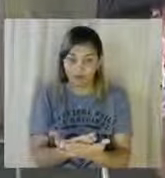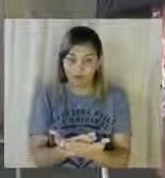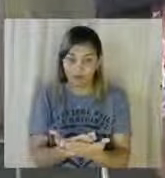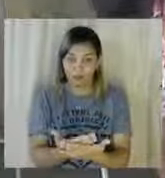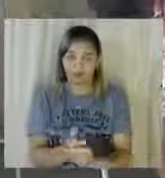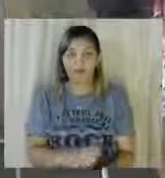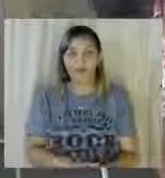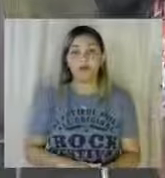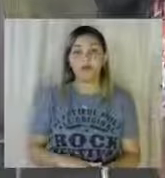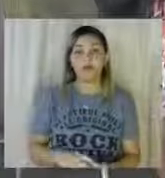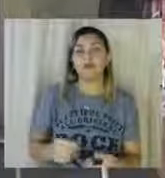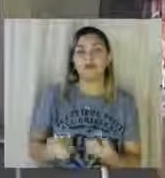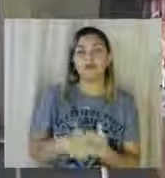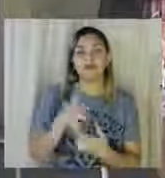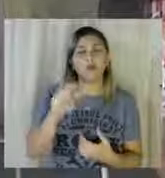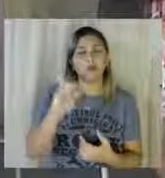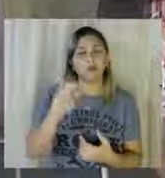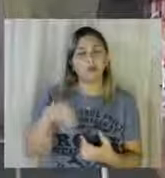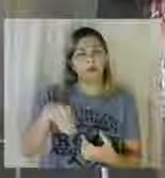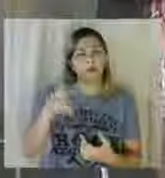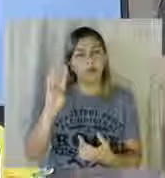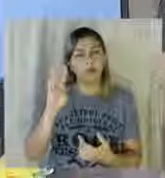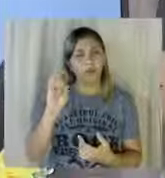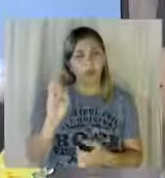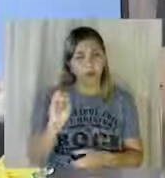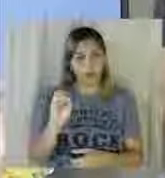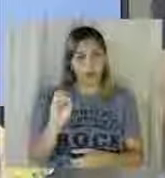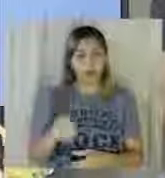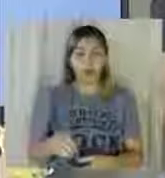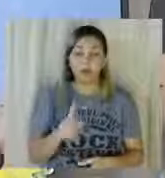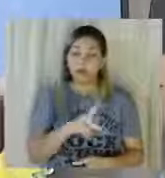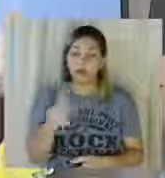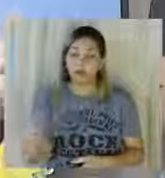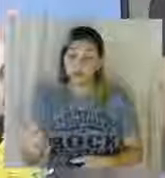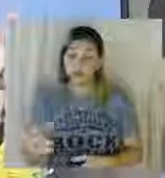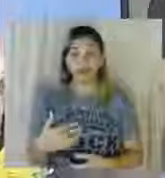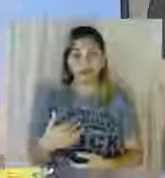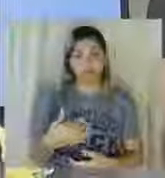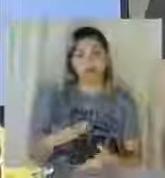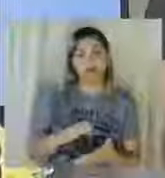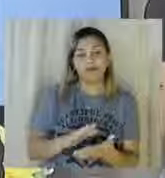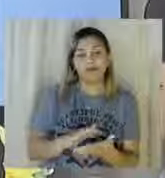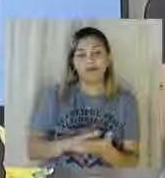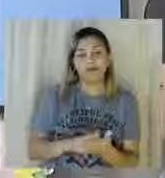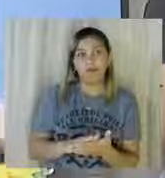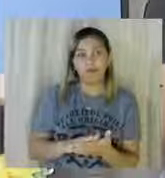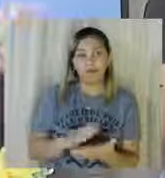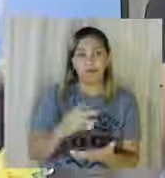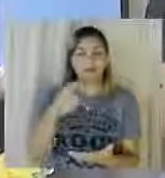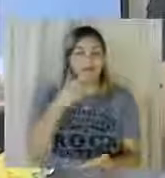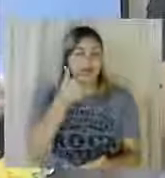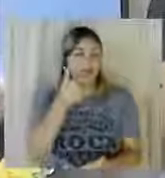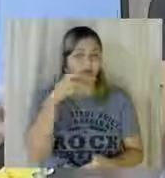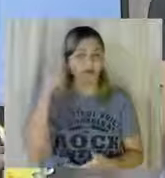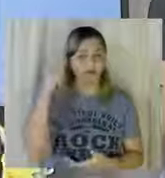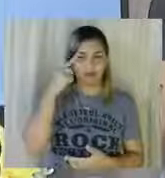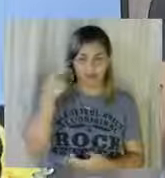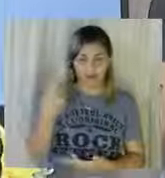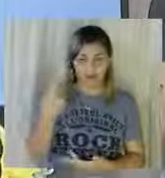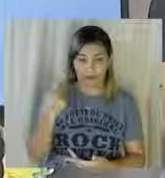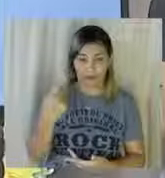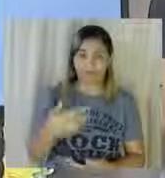município de Pombos, aqui em Pernambuco. A professora Catiane, que está fazendo a tradução aí para todos os nossos